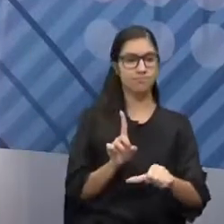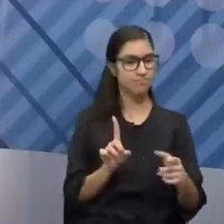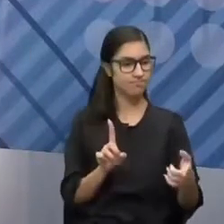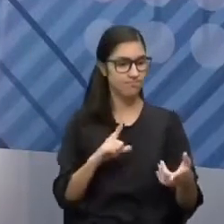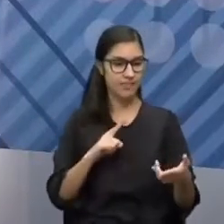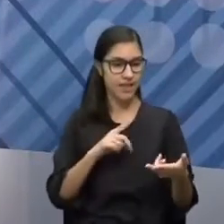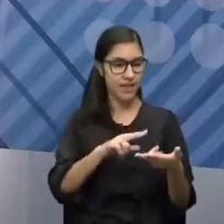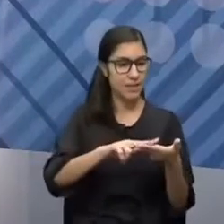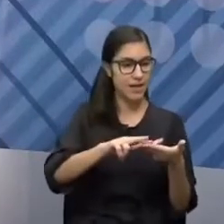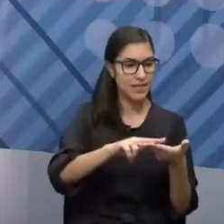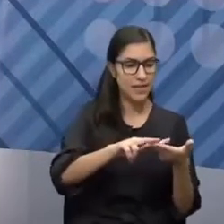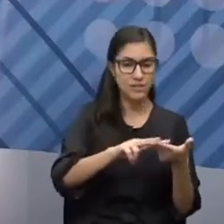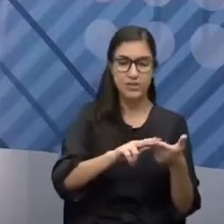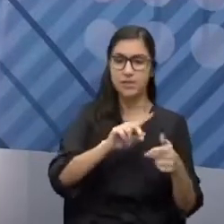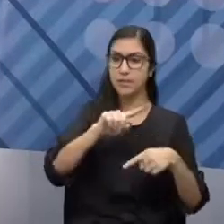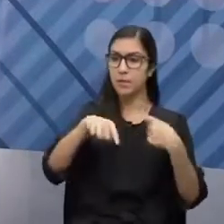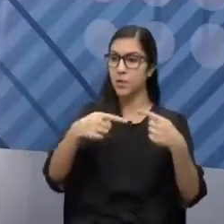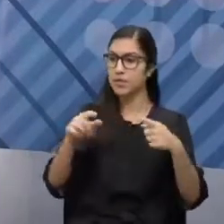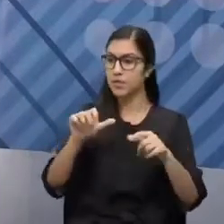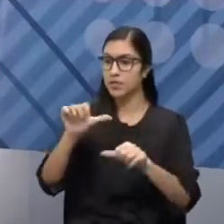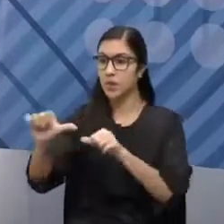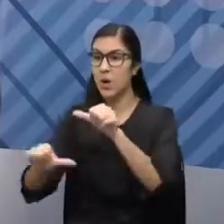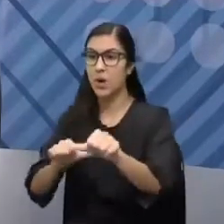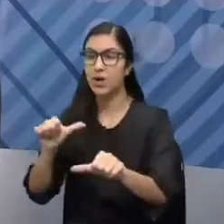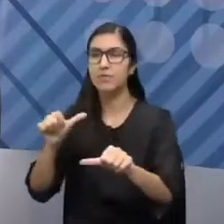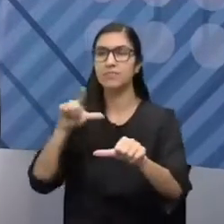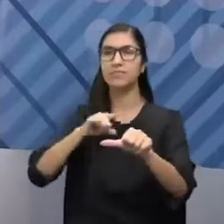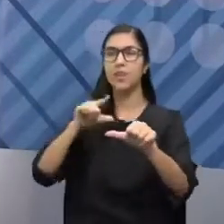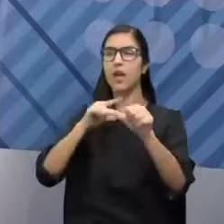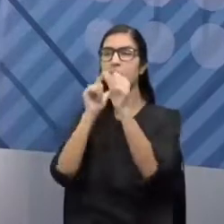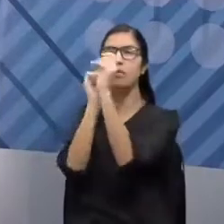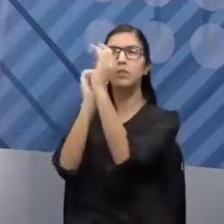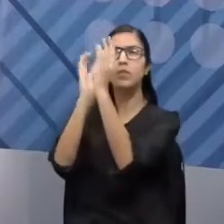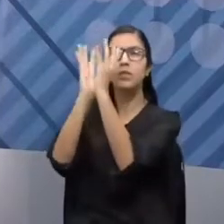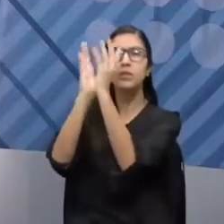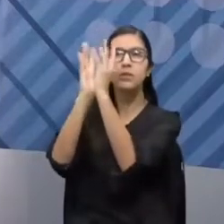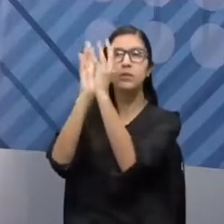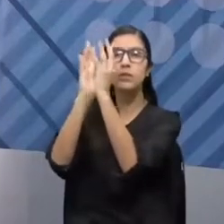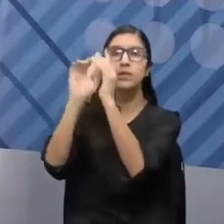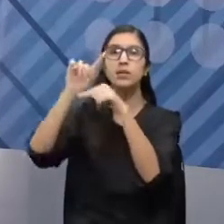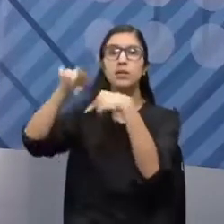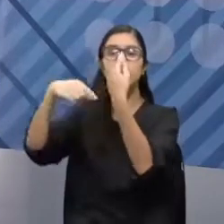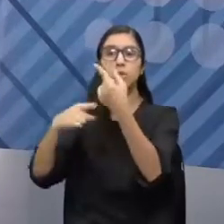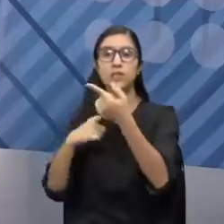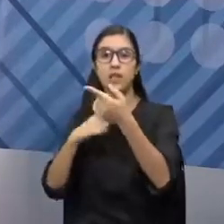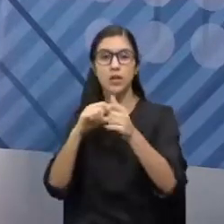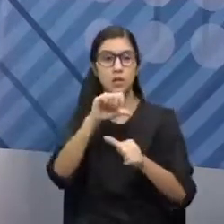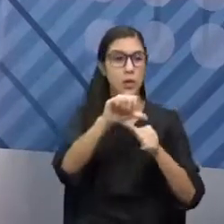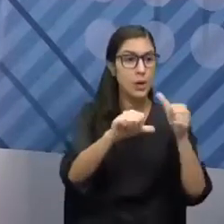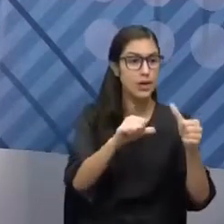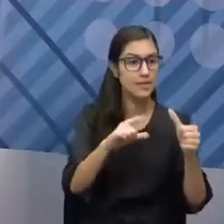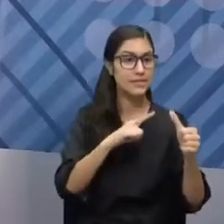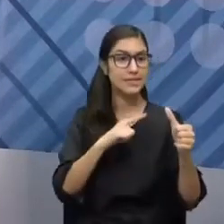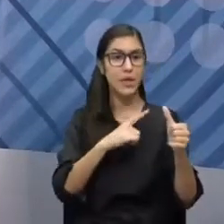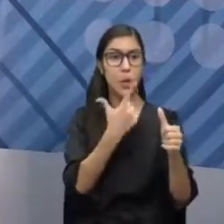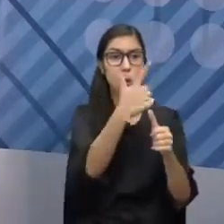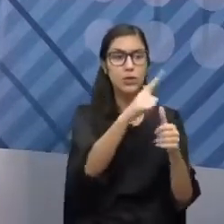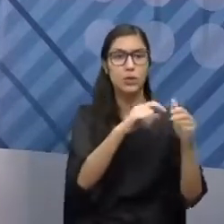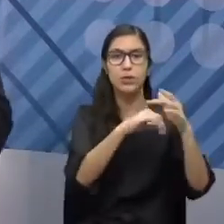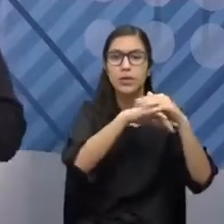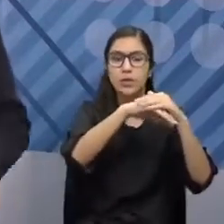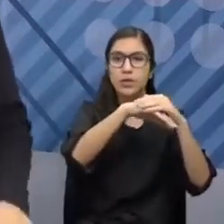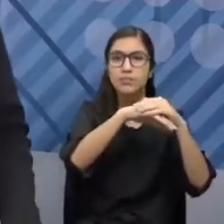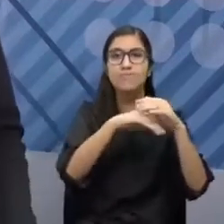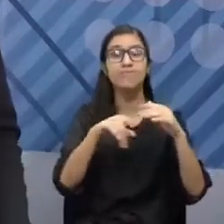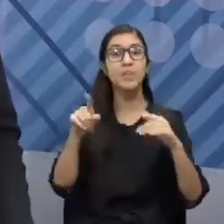Braille tátil, depois na troca, Libras em campo visual reduzido, depois em uma outra troca, o Libras tátil. Então,